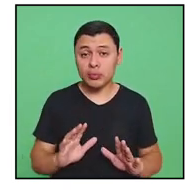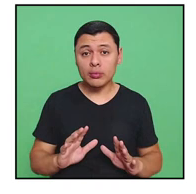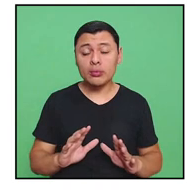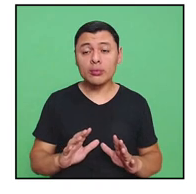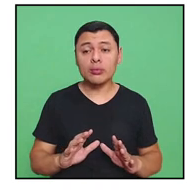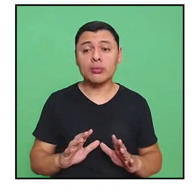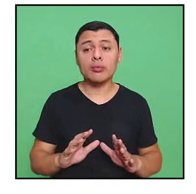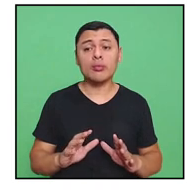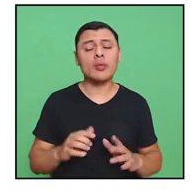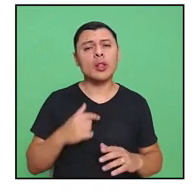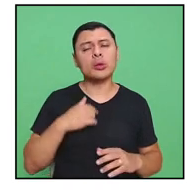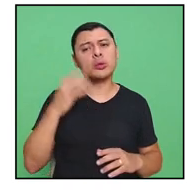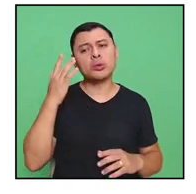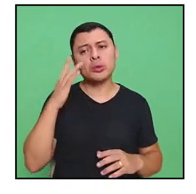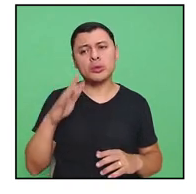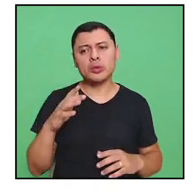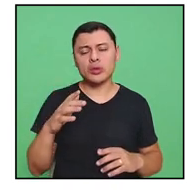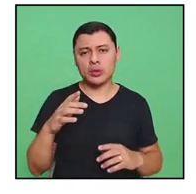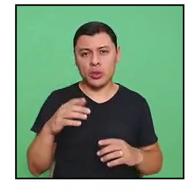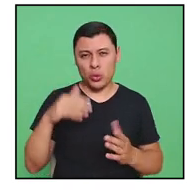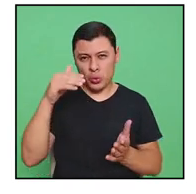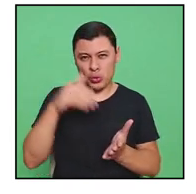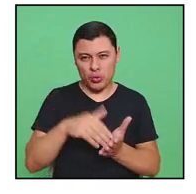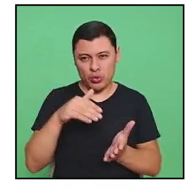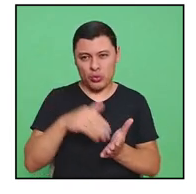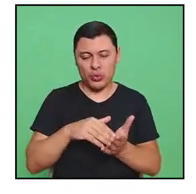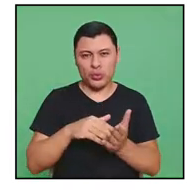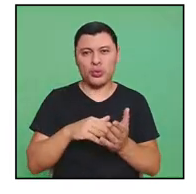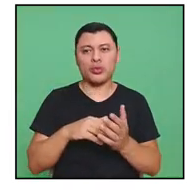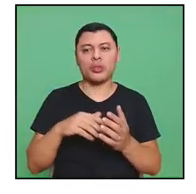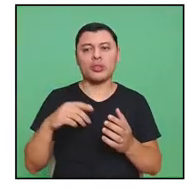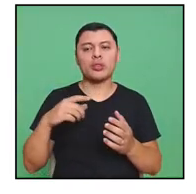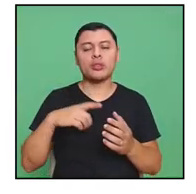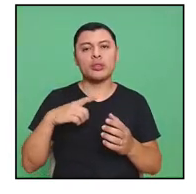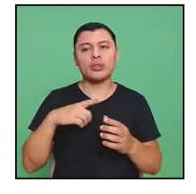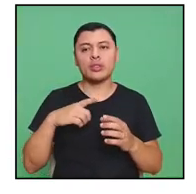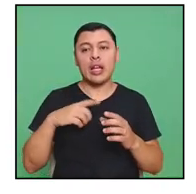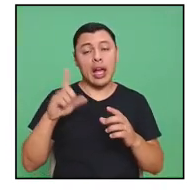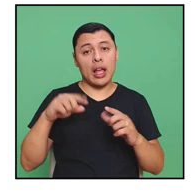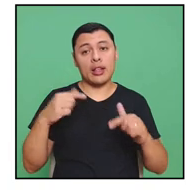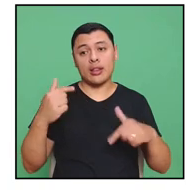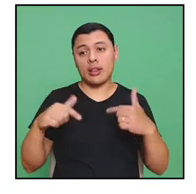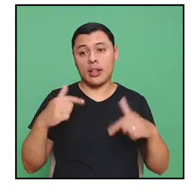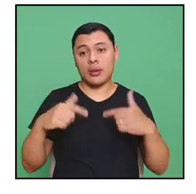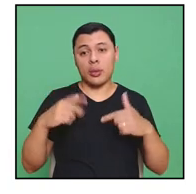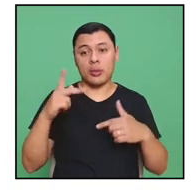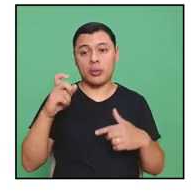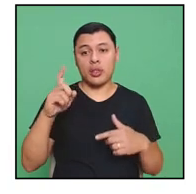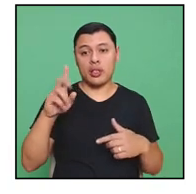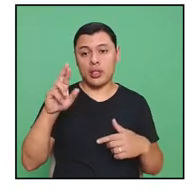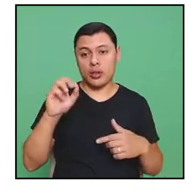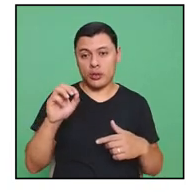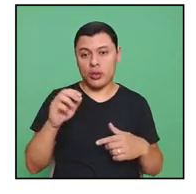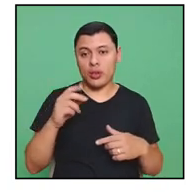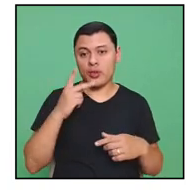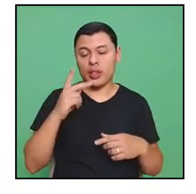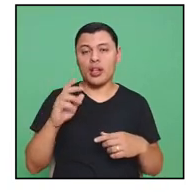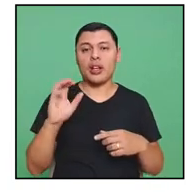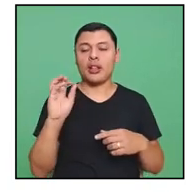mas eu não sei. O último fragmento, né, que aparece nesse vídeo já seria o trabalho do Pedro, né, o acerola autônoma